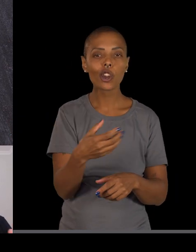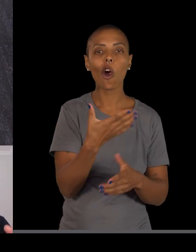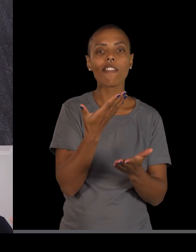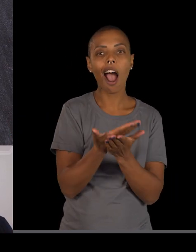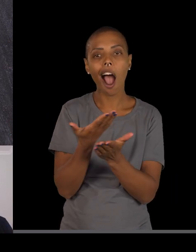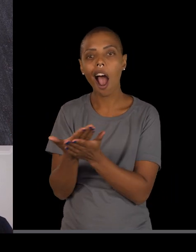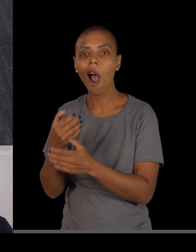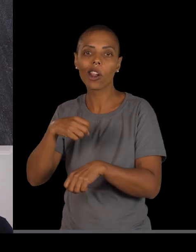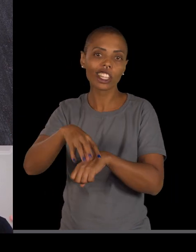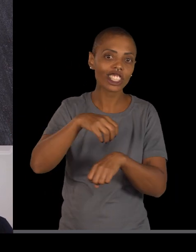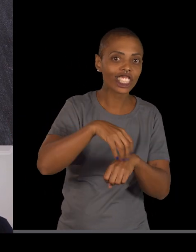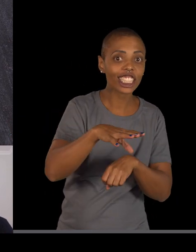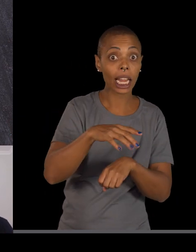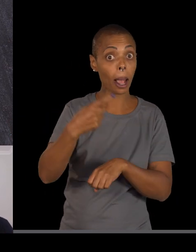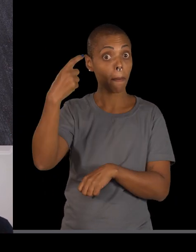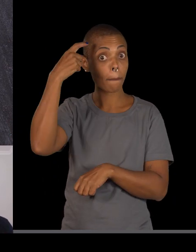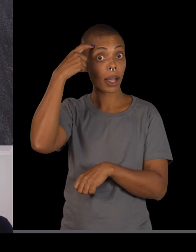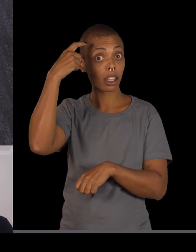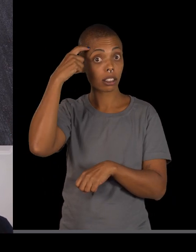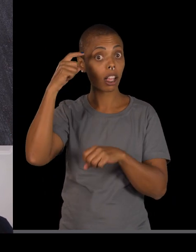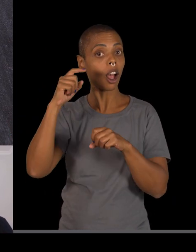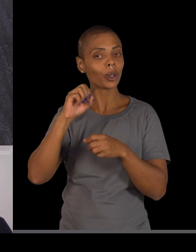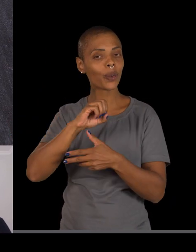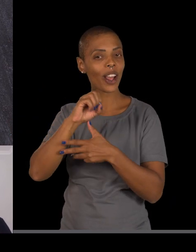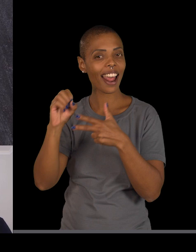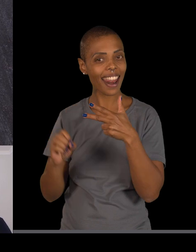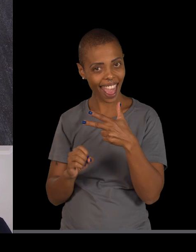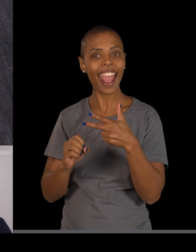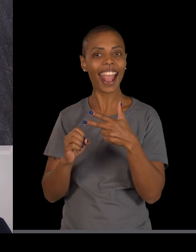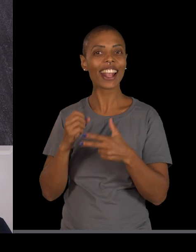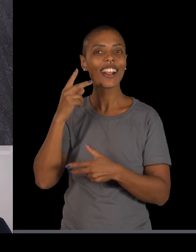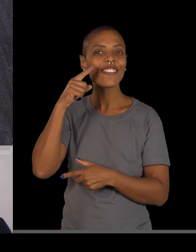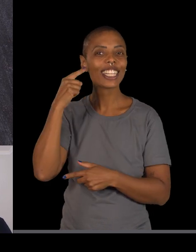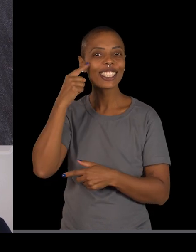novas aulas e novas dicas, pensando aí no Enem e